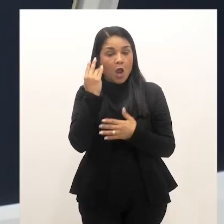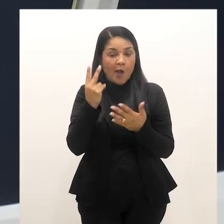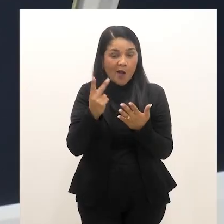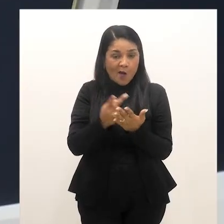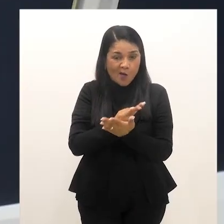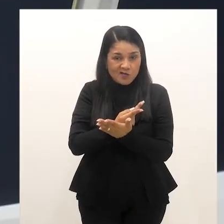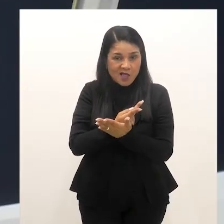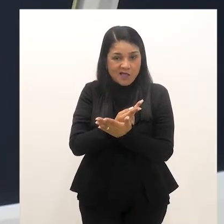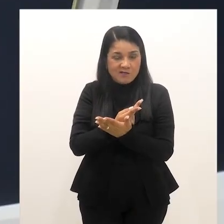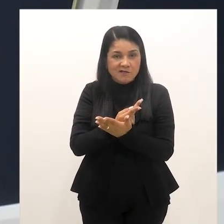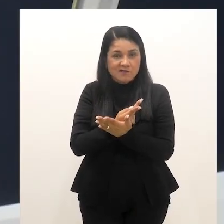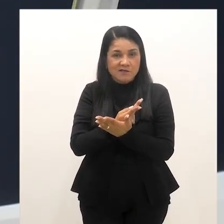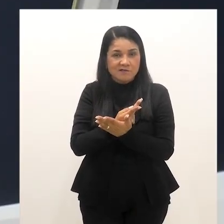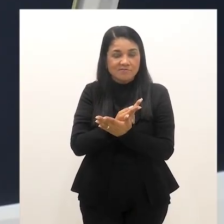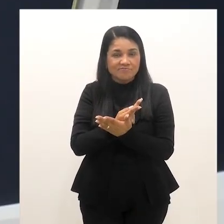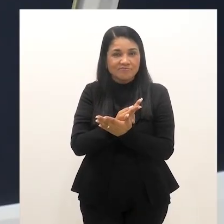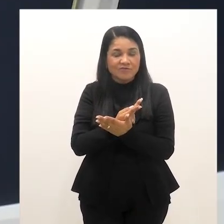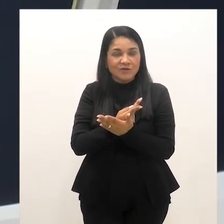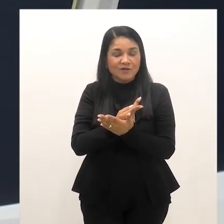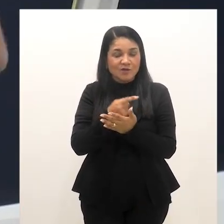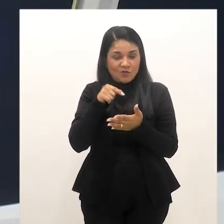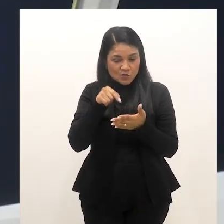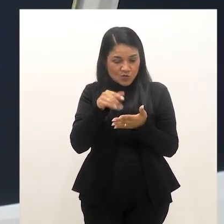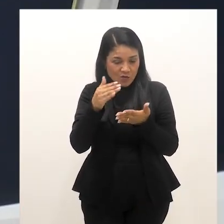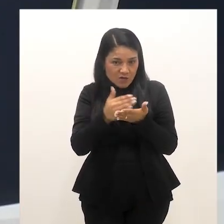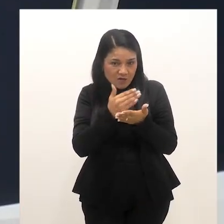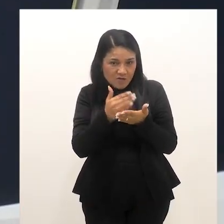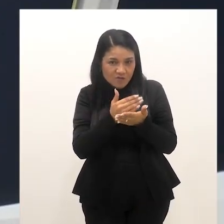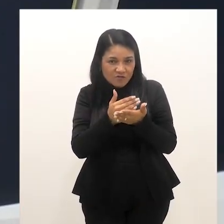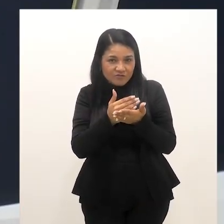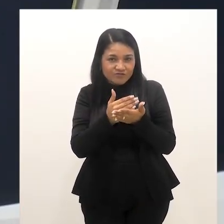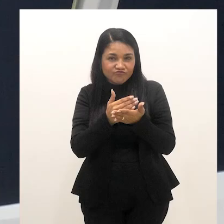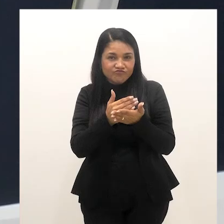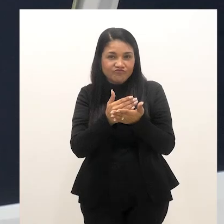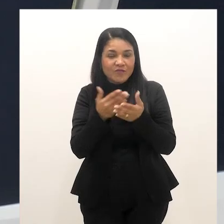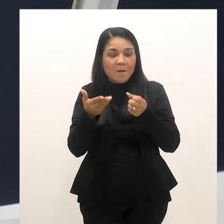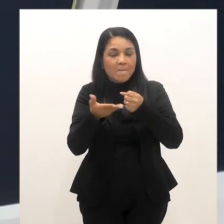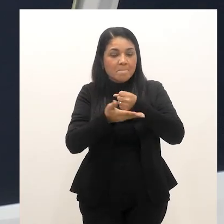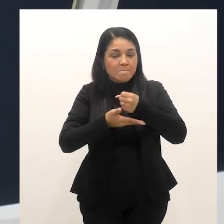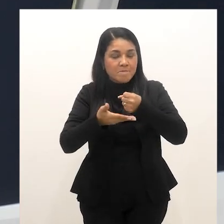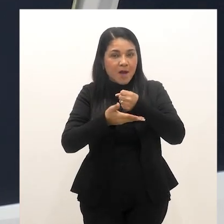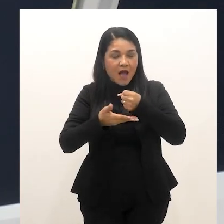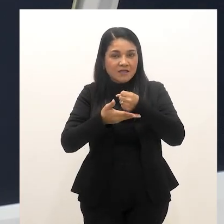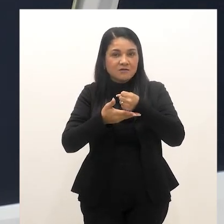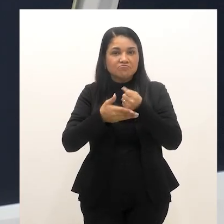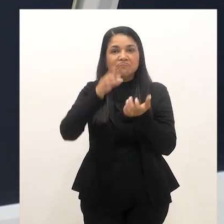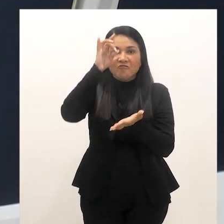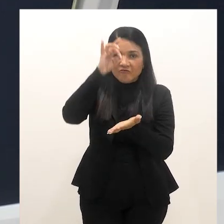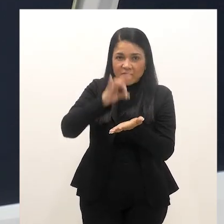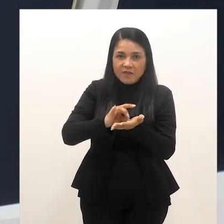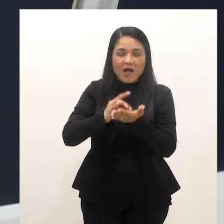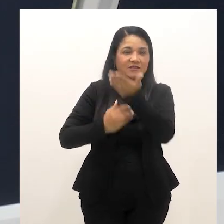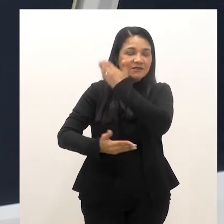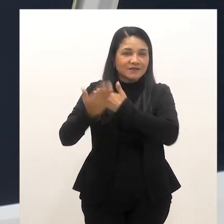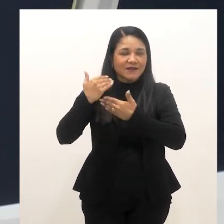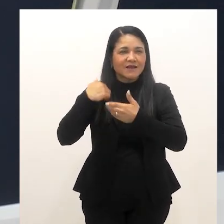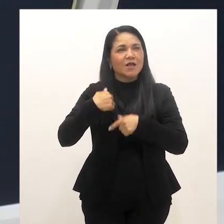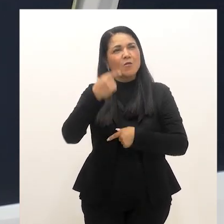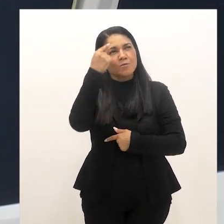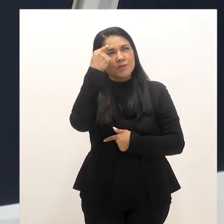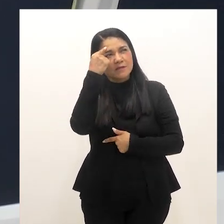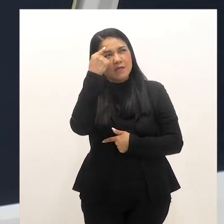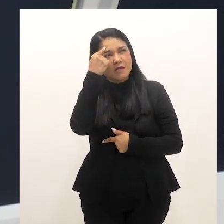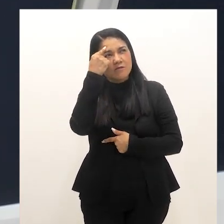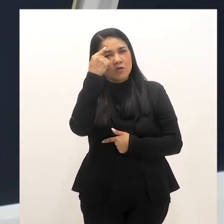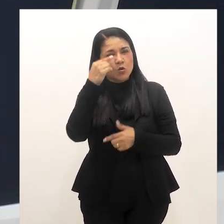compreensível, porque o que acontece aqui está baseado num fato histórico que aconteceu de verdade. E aí, quando eu lia os livros do